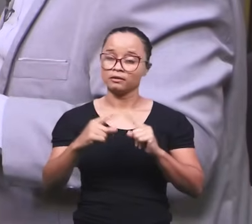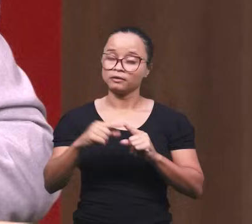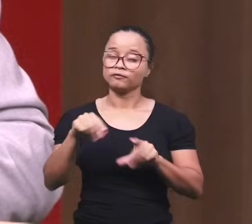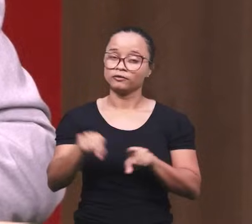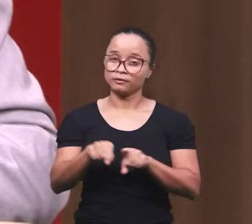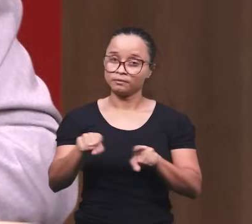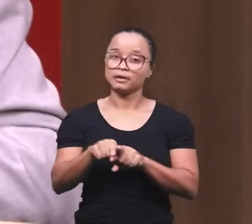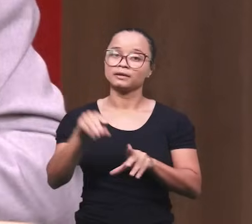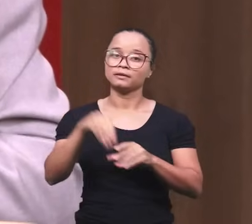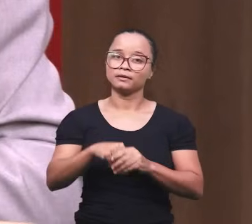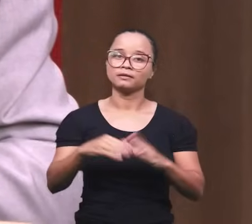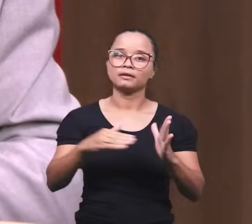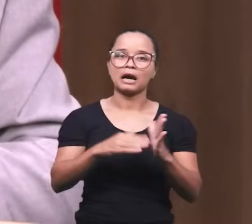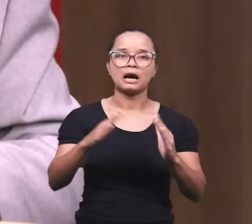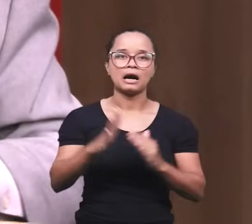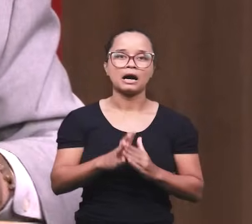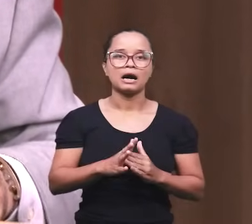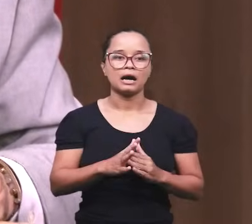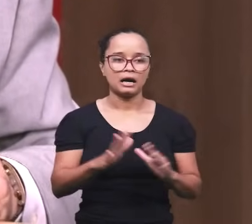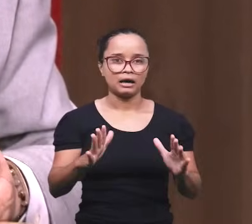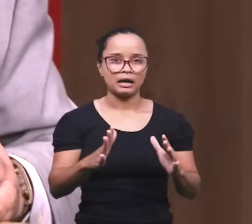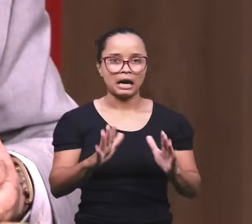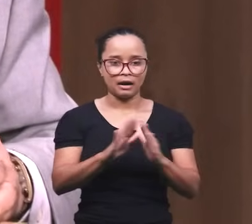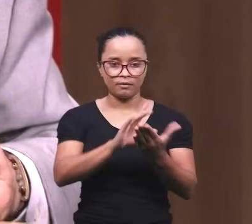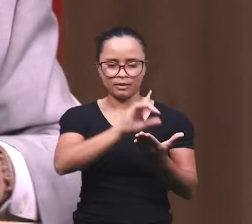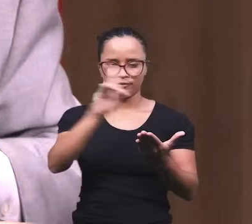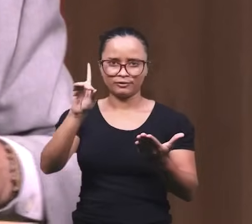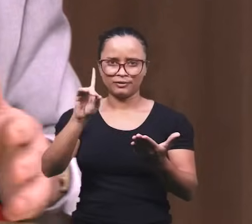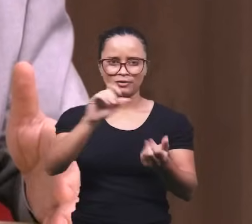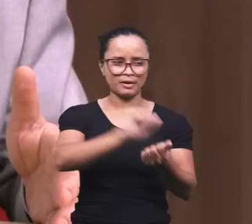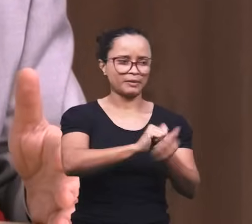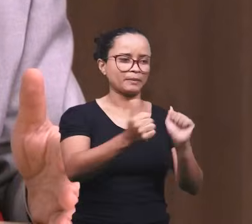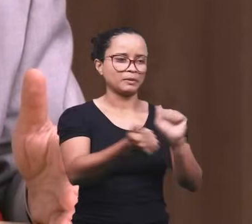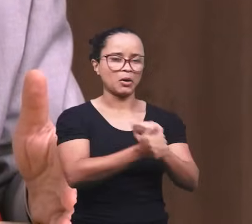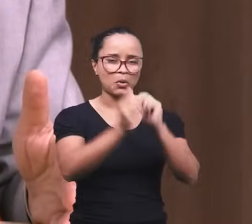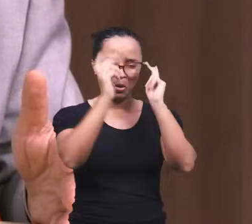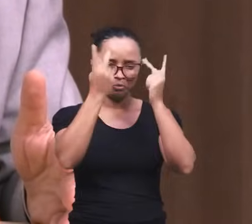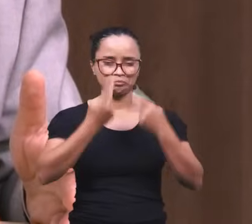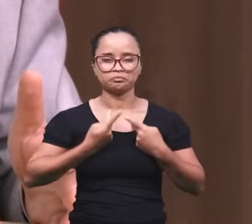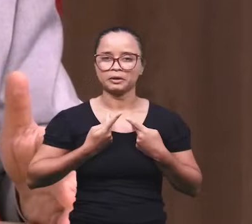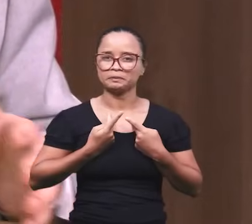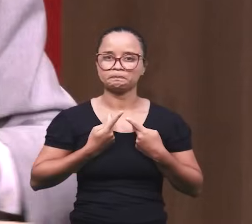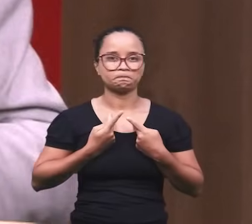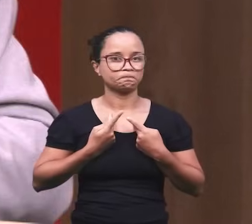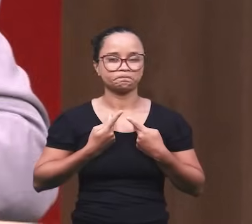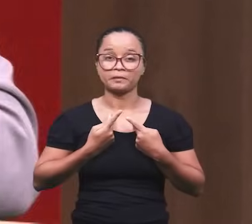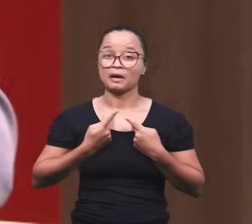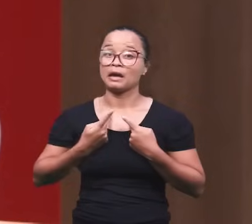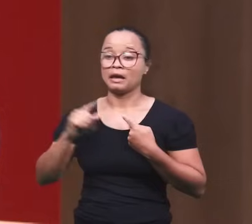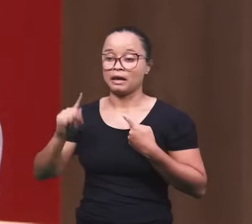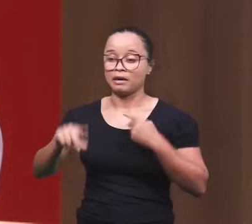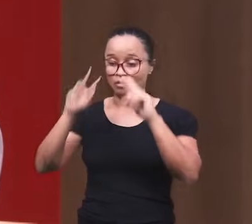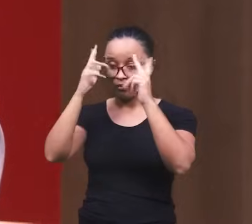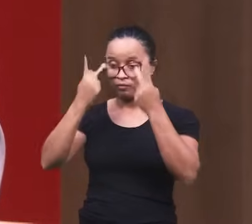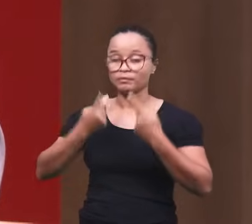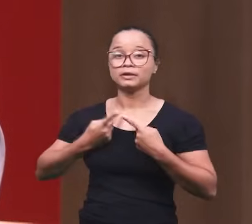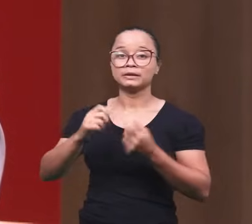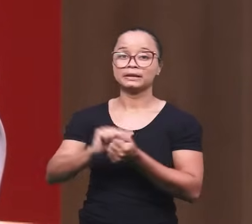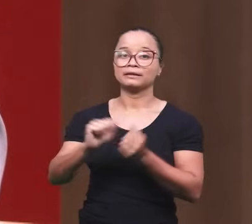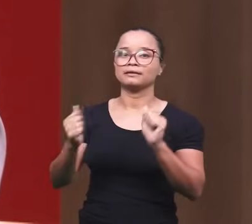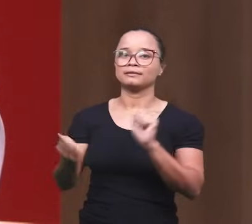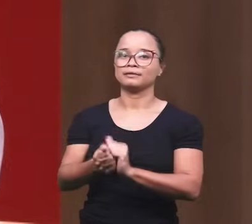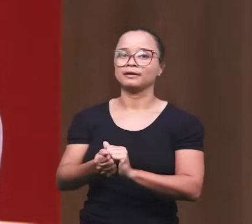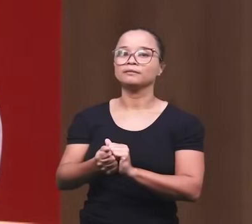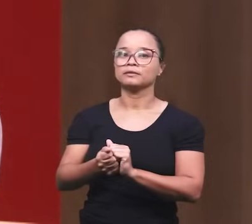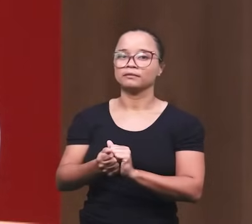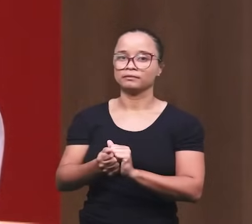né o evangelho não é adaptativo o evangelho não se adapta ao homem né O homem é que se adapta ao evangelho